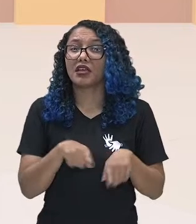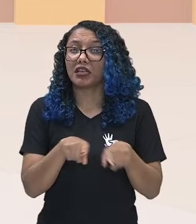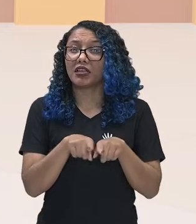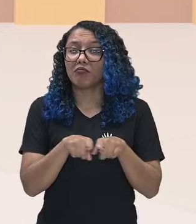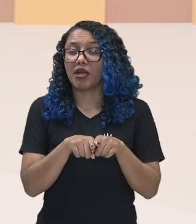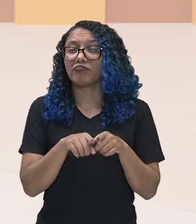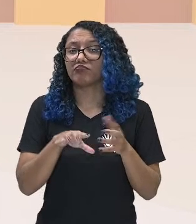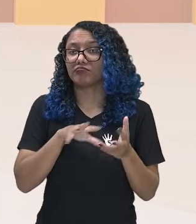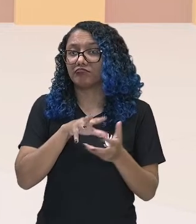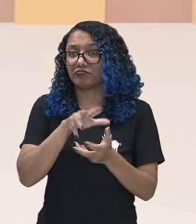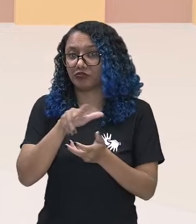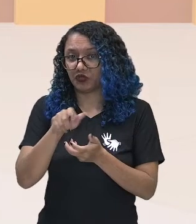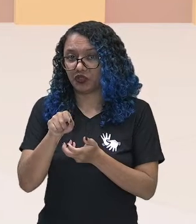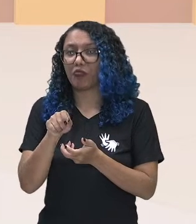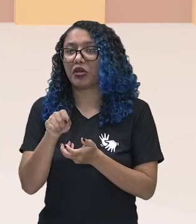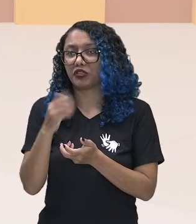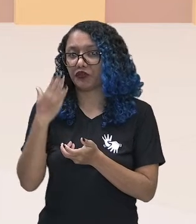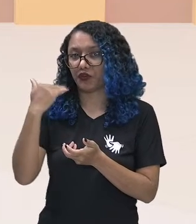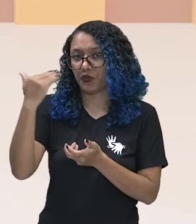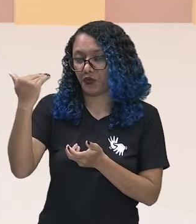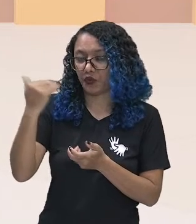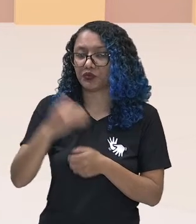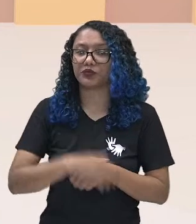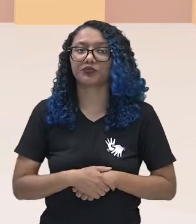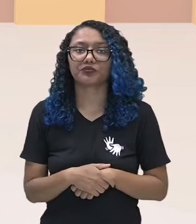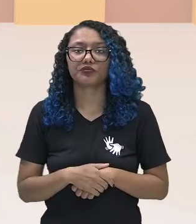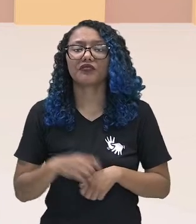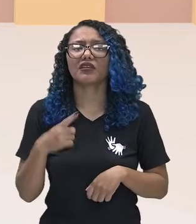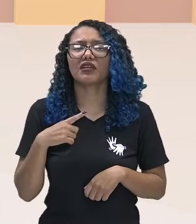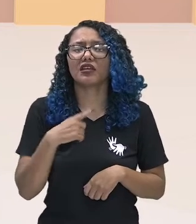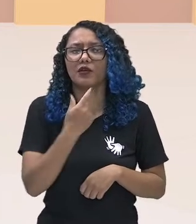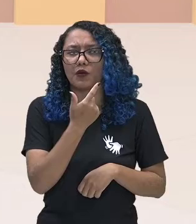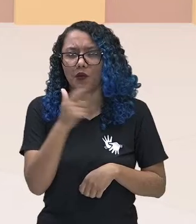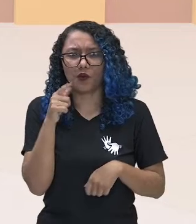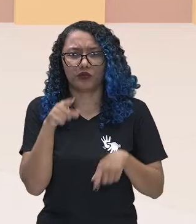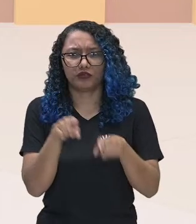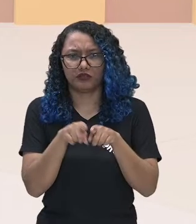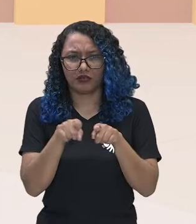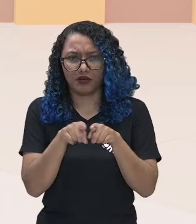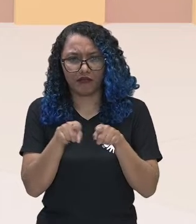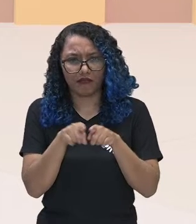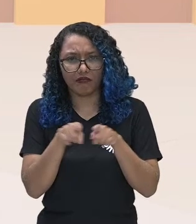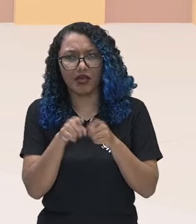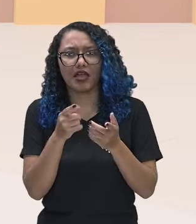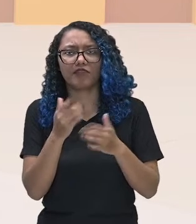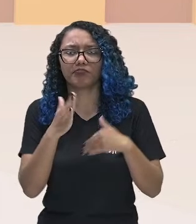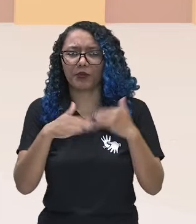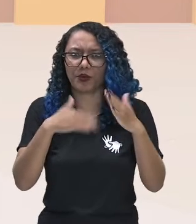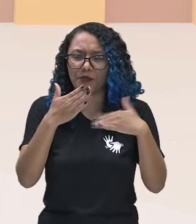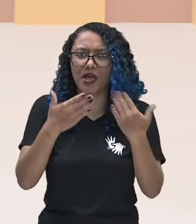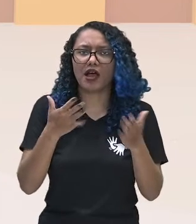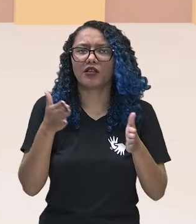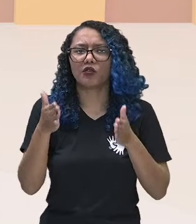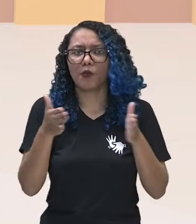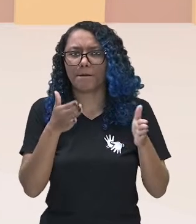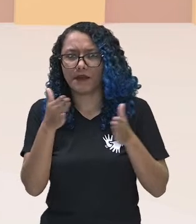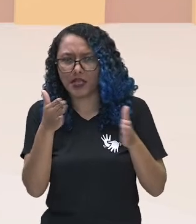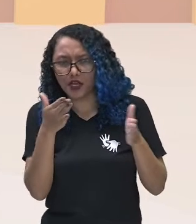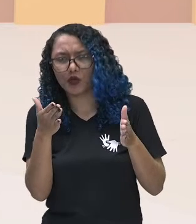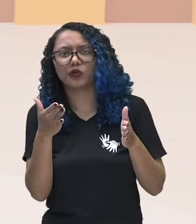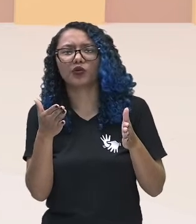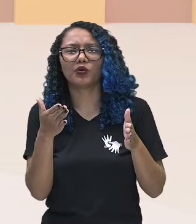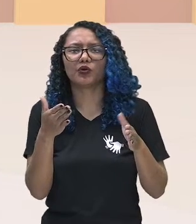nós temos vários elementos aí, né, que foram construídos desde ali do período do ciclo da borracha até os dias atuais,